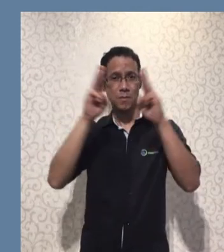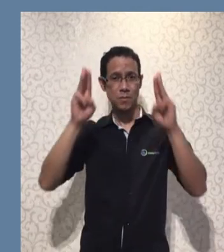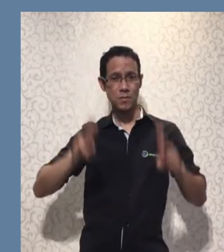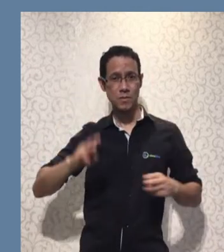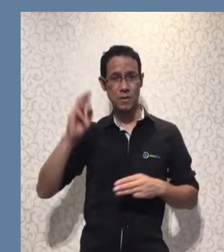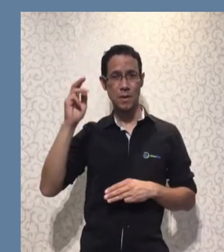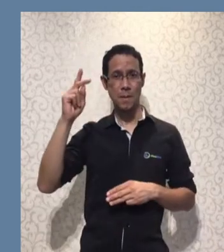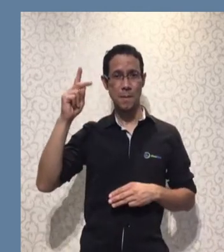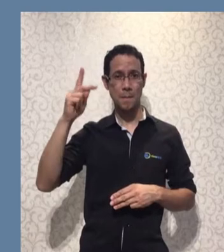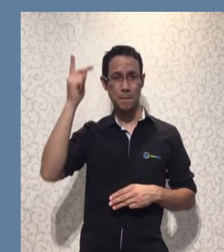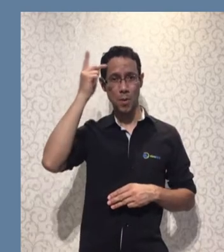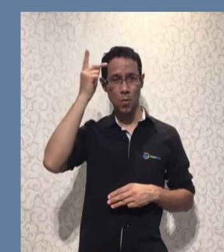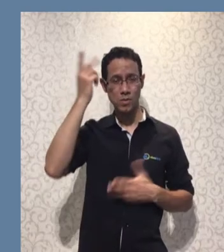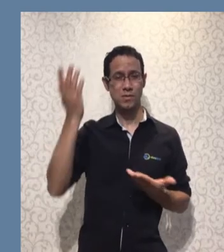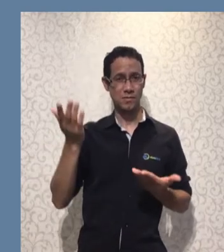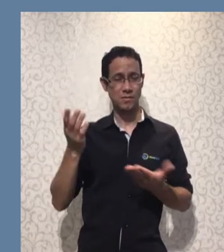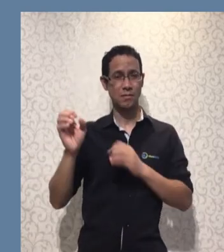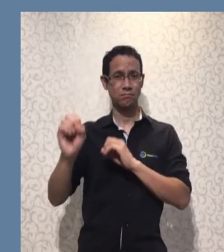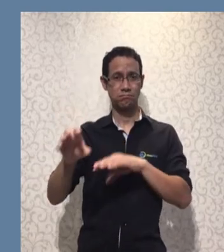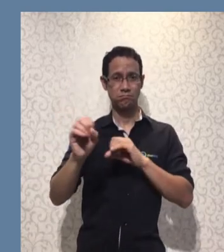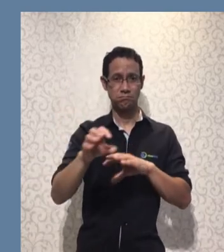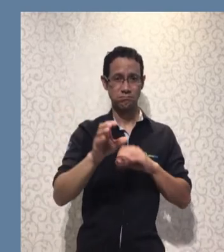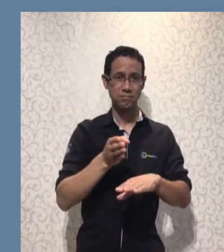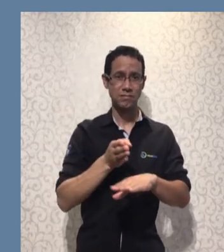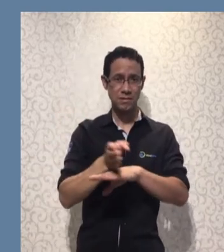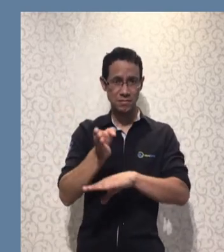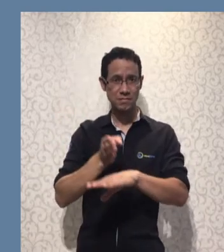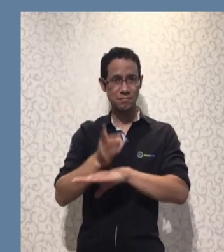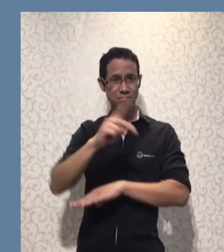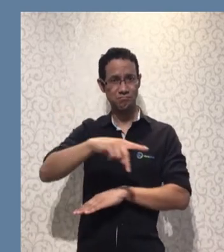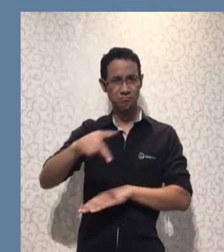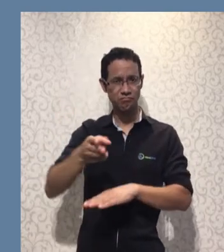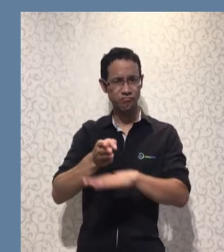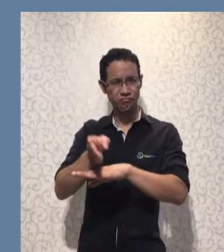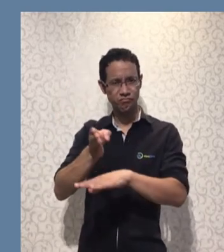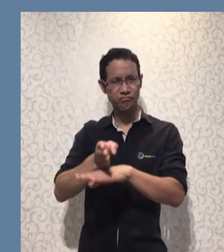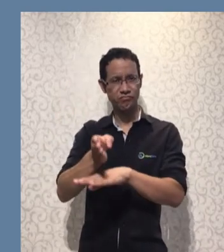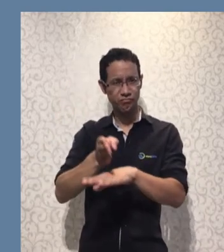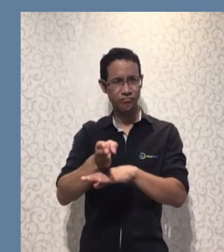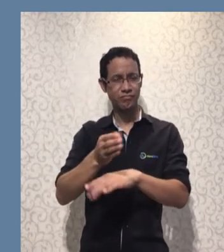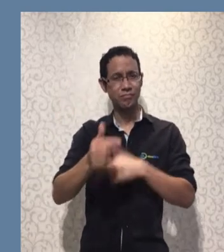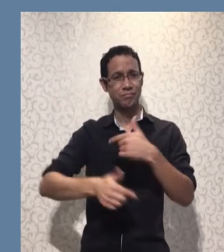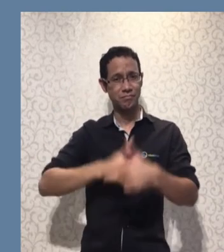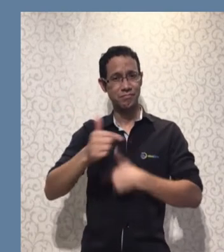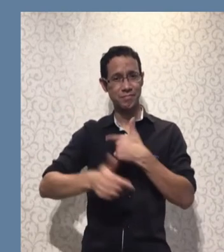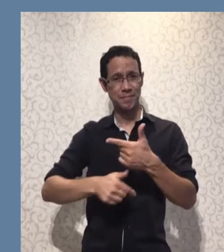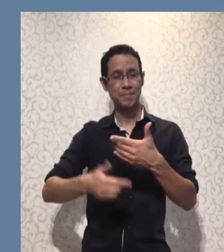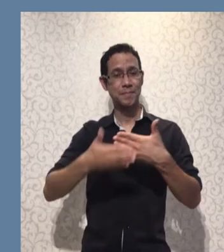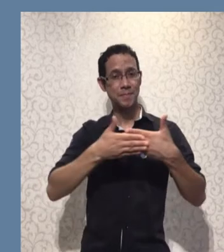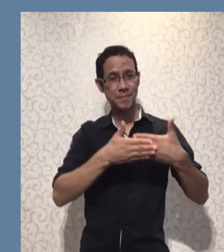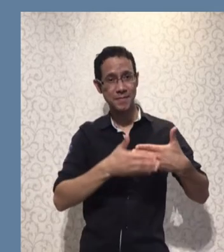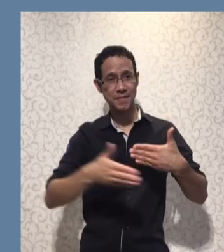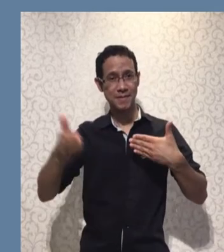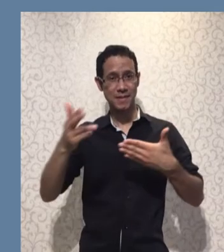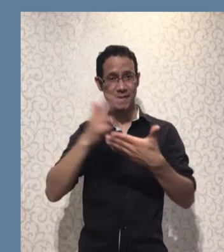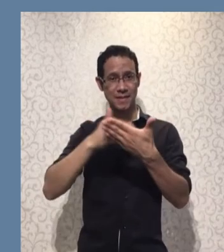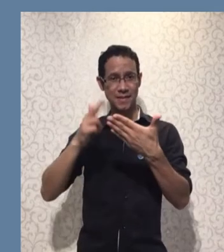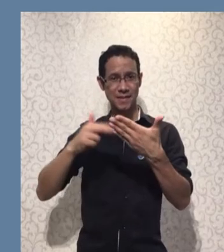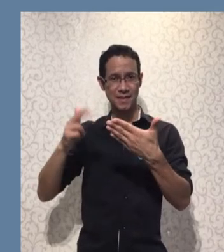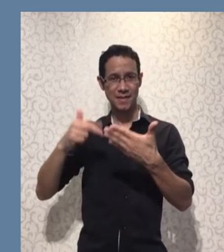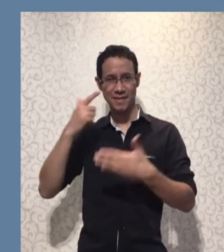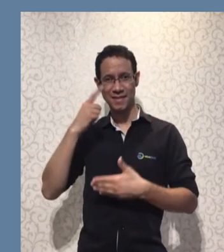nossas educadoras se envolveram muito nesse projeto, e nós partimos dessa pintura, que também é uma pintura